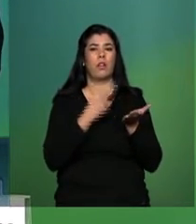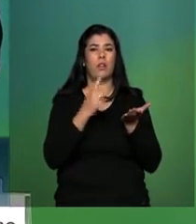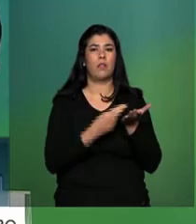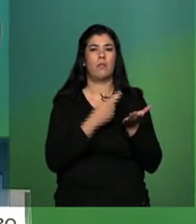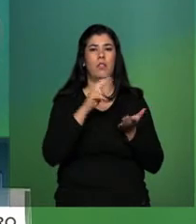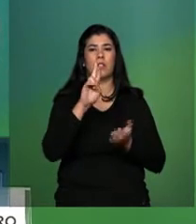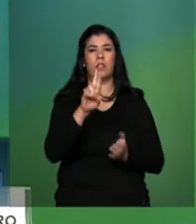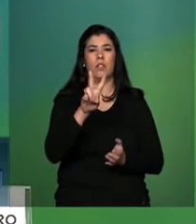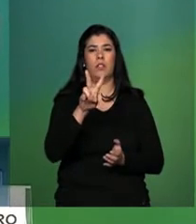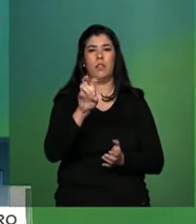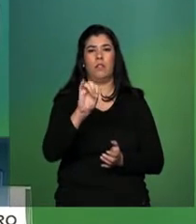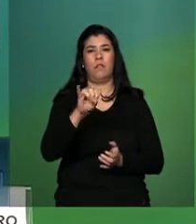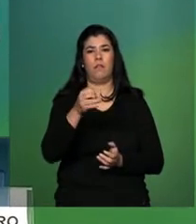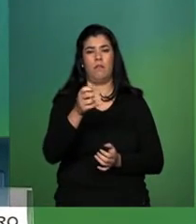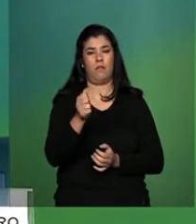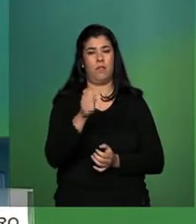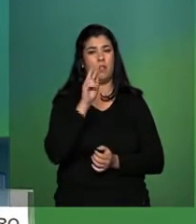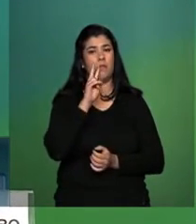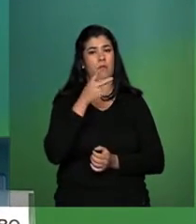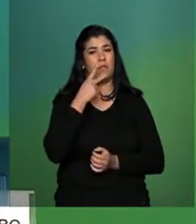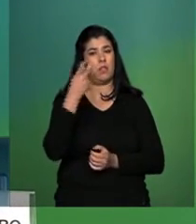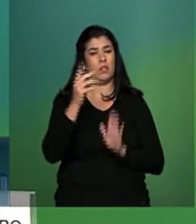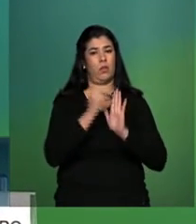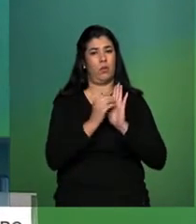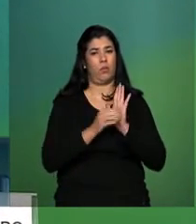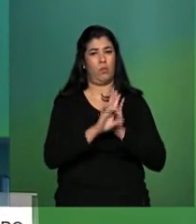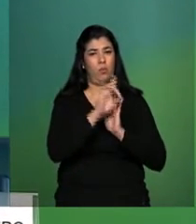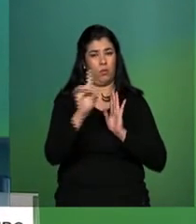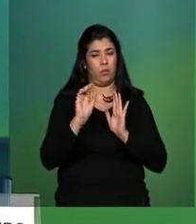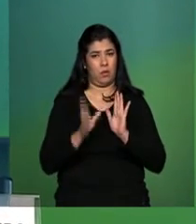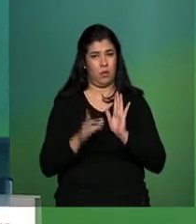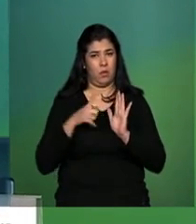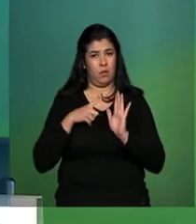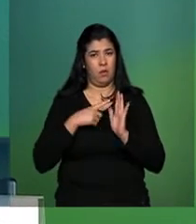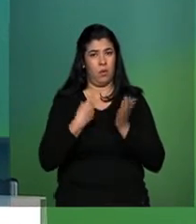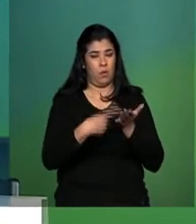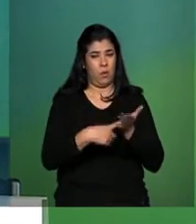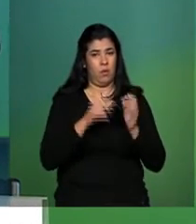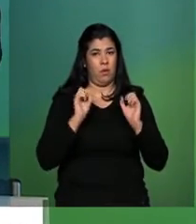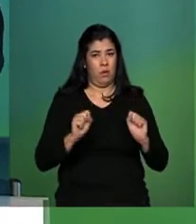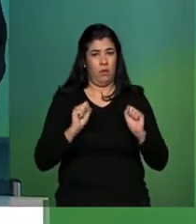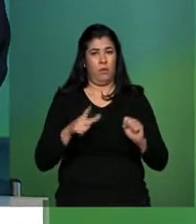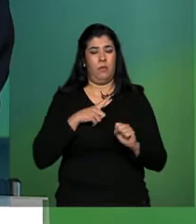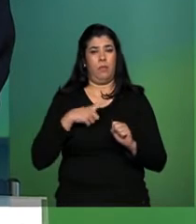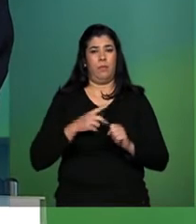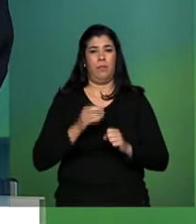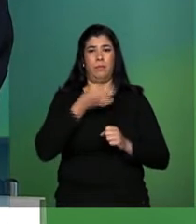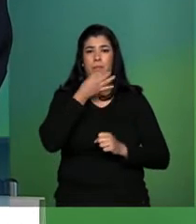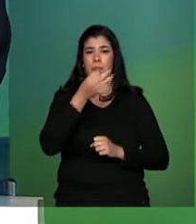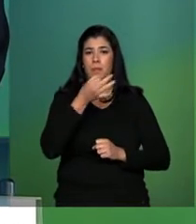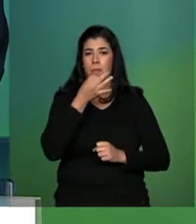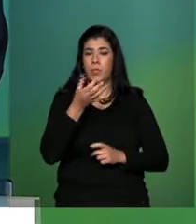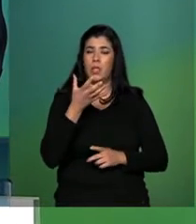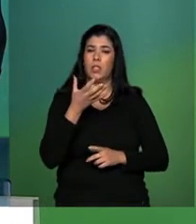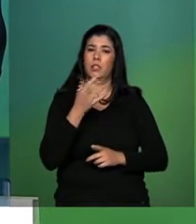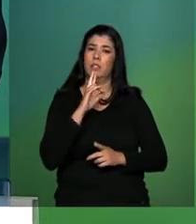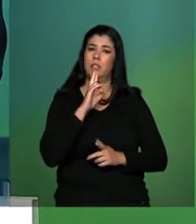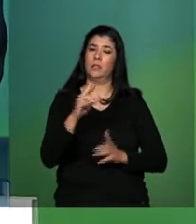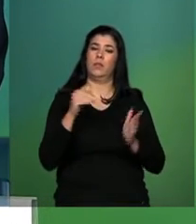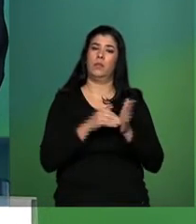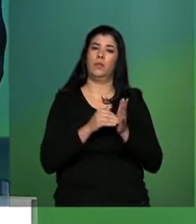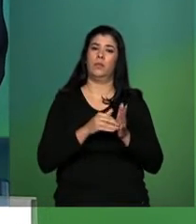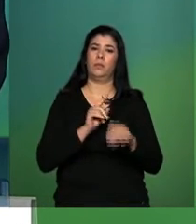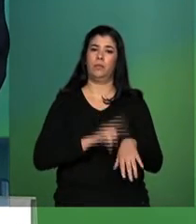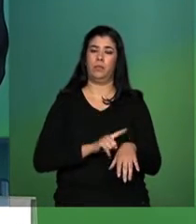ela reconhece que essa é uma agenda que pode produzir resultados a curtíssimo prazo. Ou